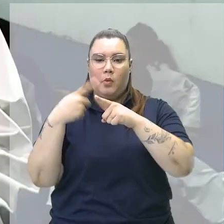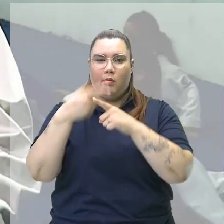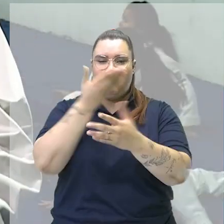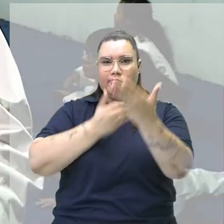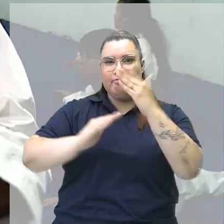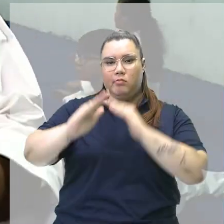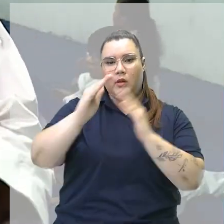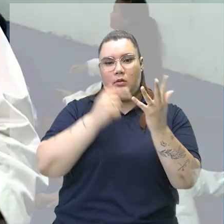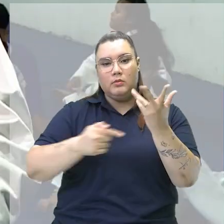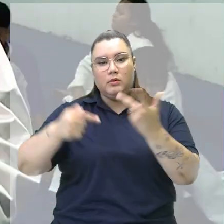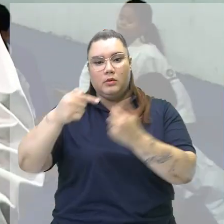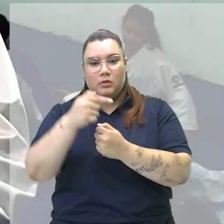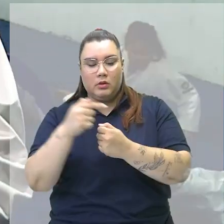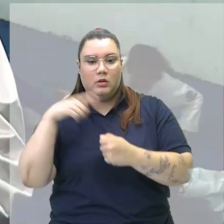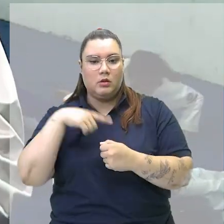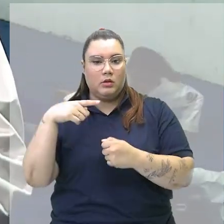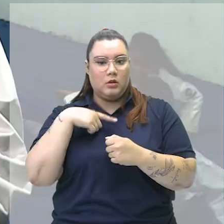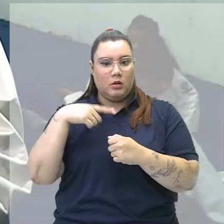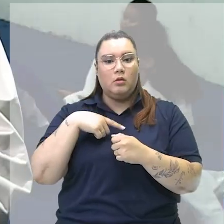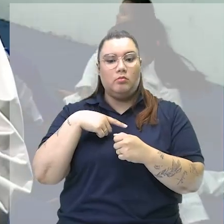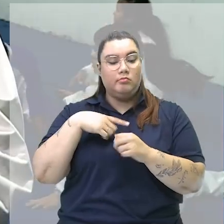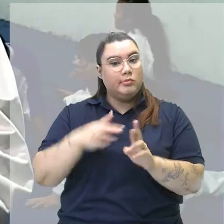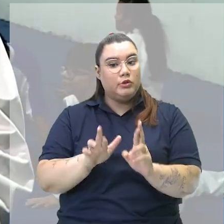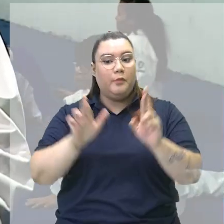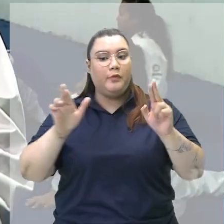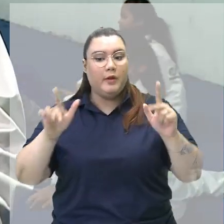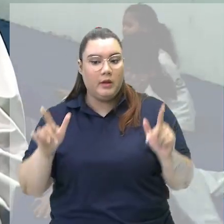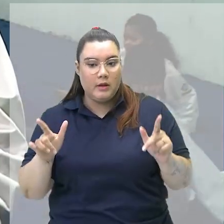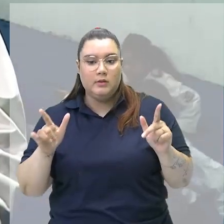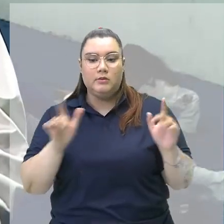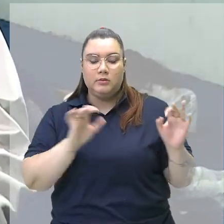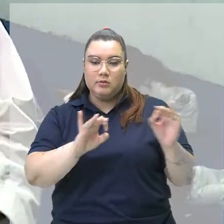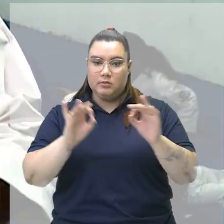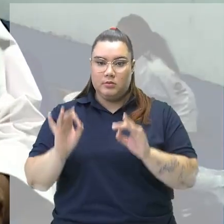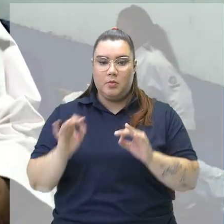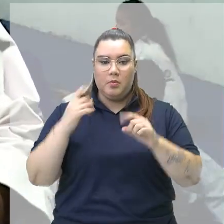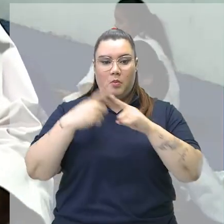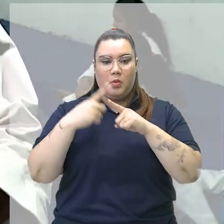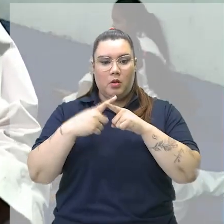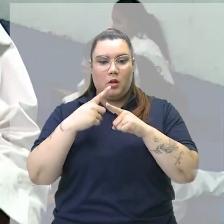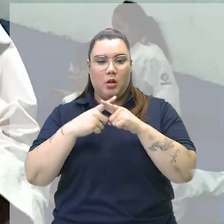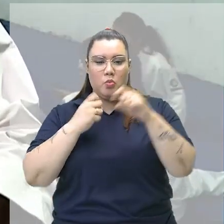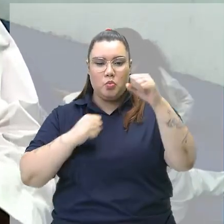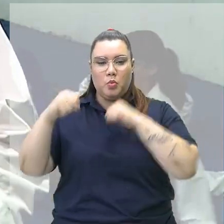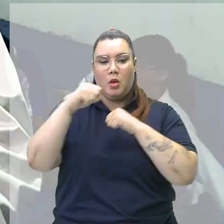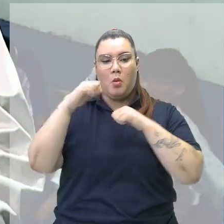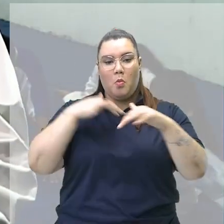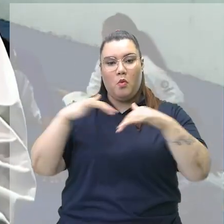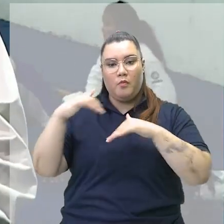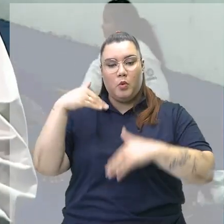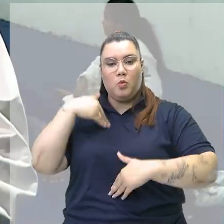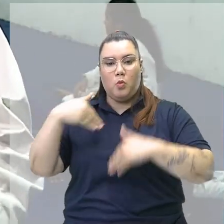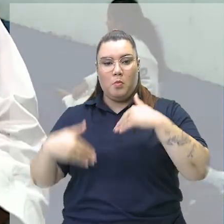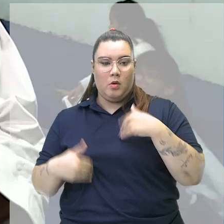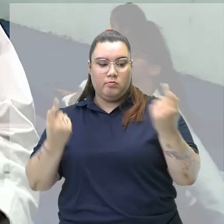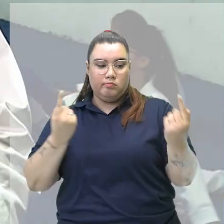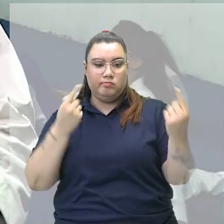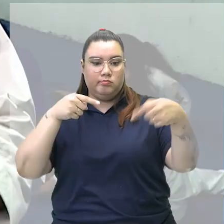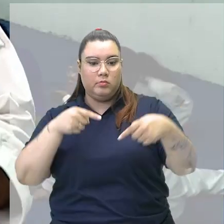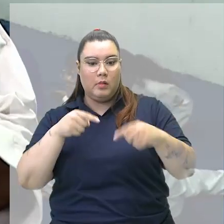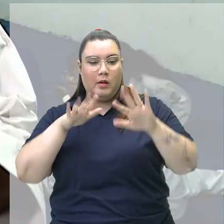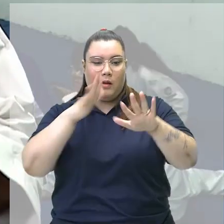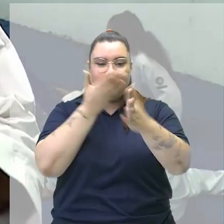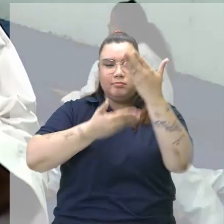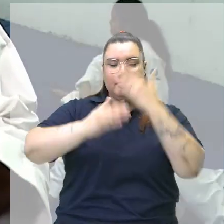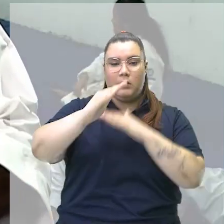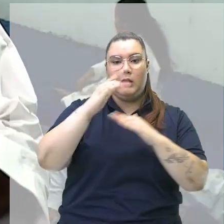luta, eu acredito que exista uma diferença muito grande. A luta é o movimento humano levado ao combate e a arte marcial ela